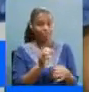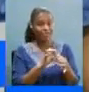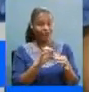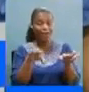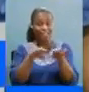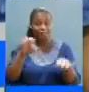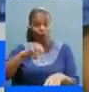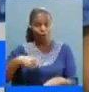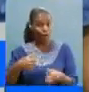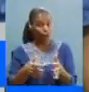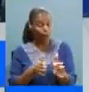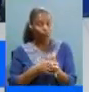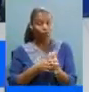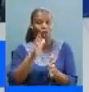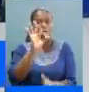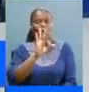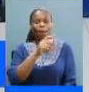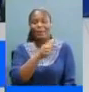a nível nacional, com menos